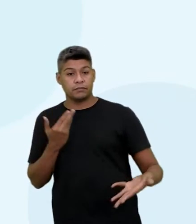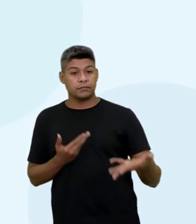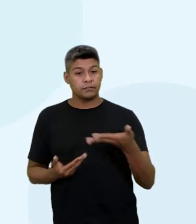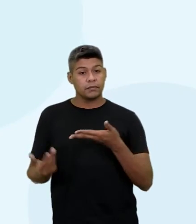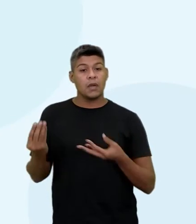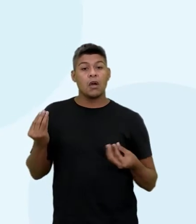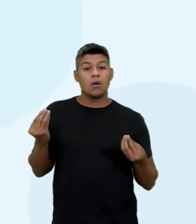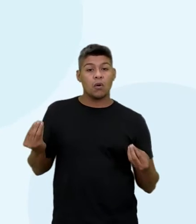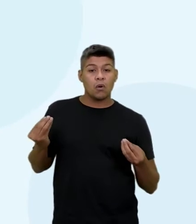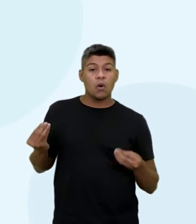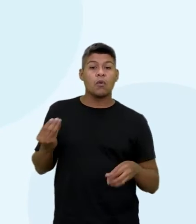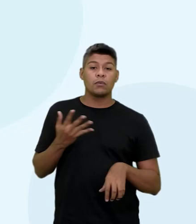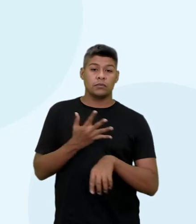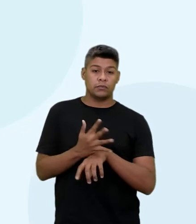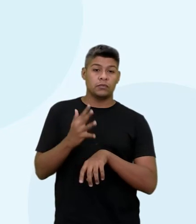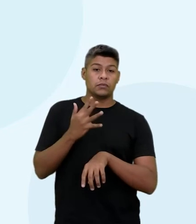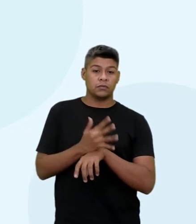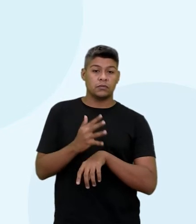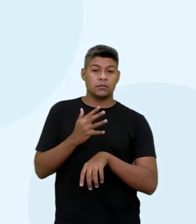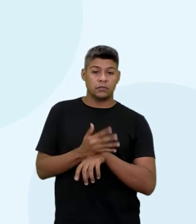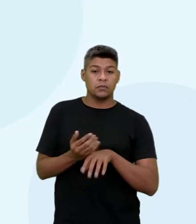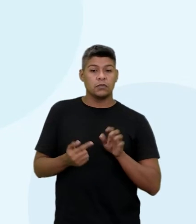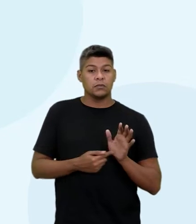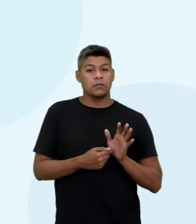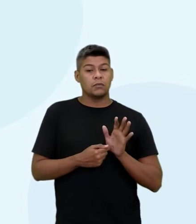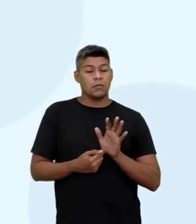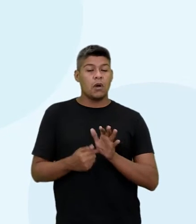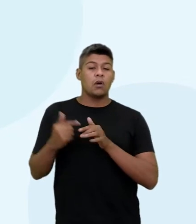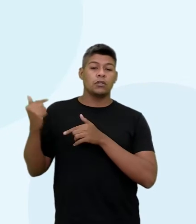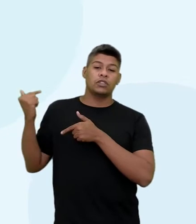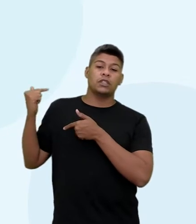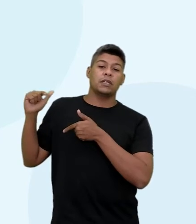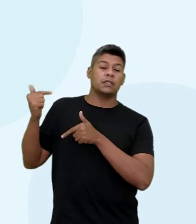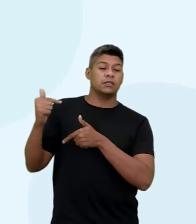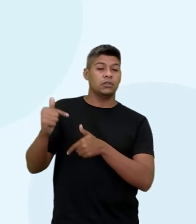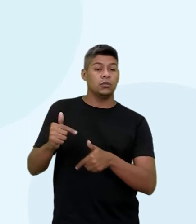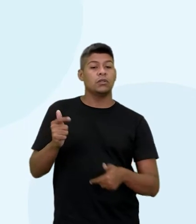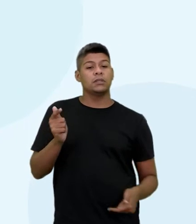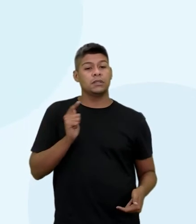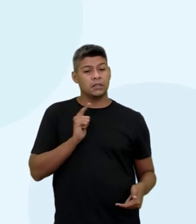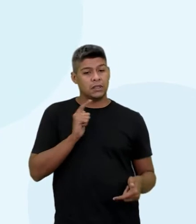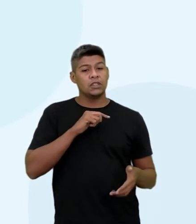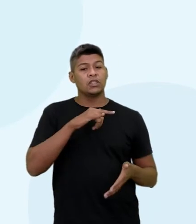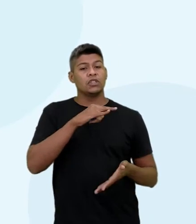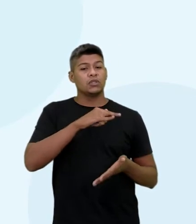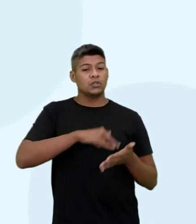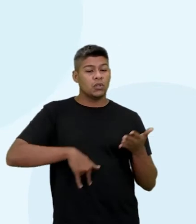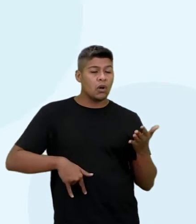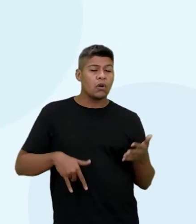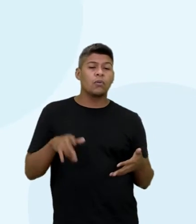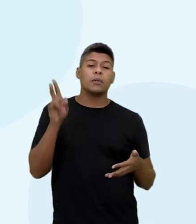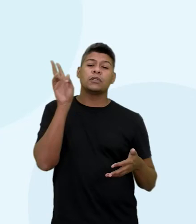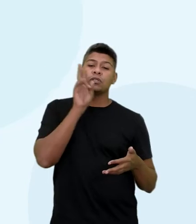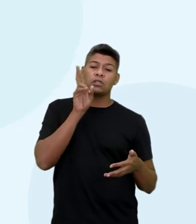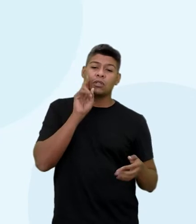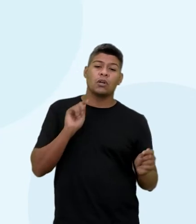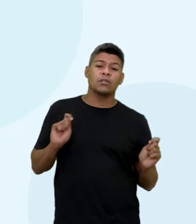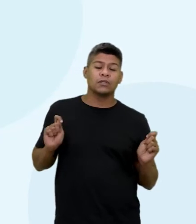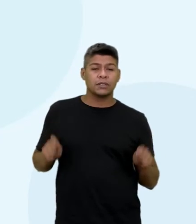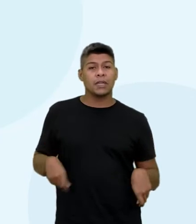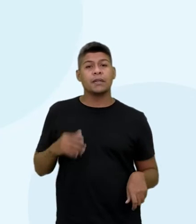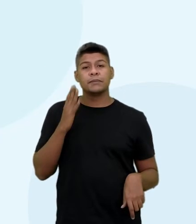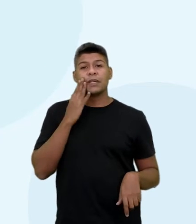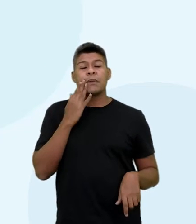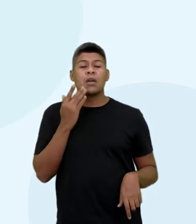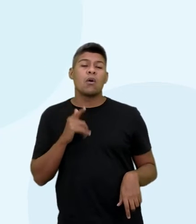é como os praticantes das lutas transmitem suas tradições. Existem documentações, arquivos históricos que permitem saber sobre